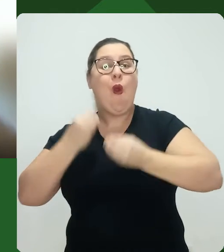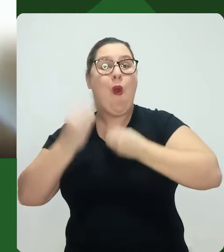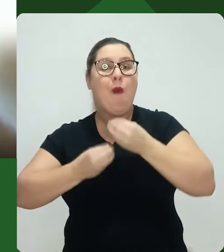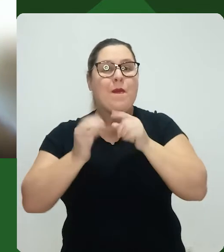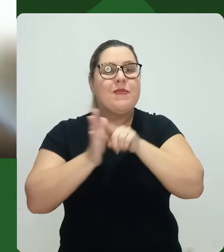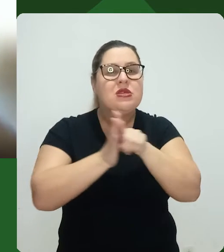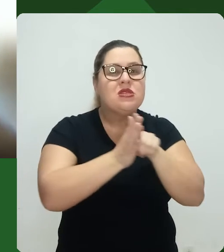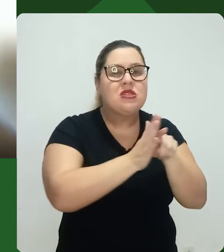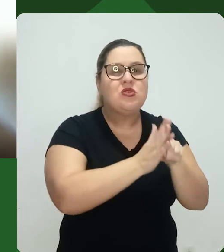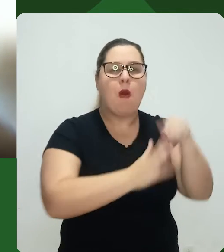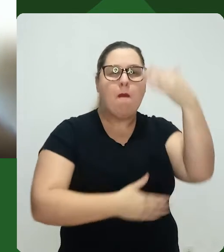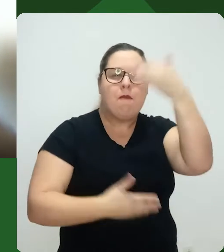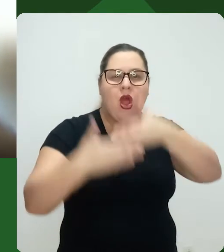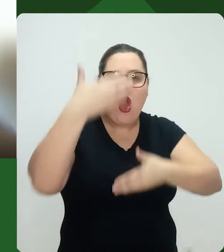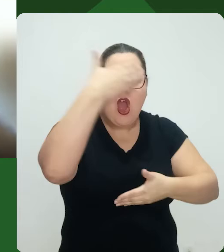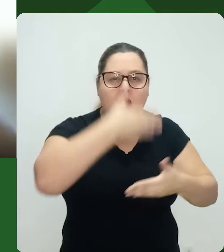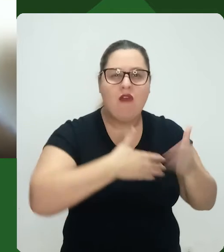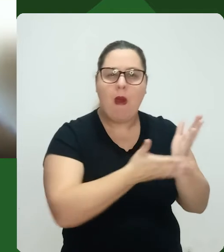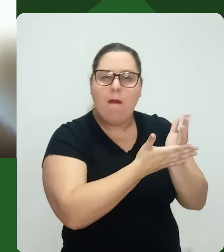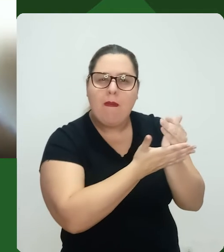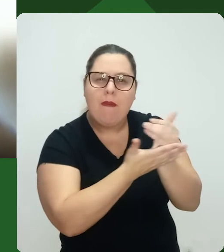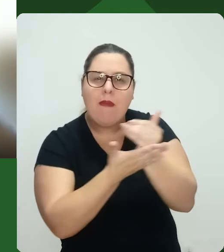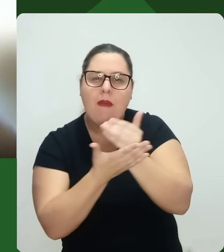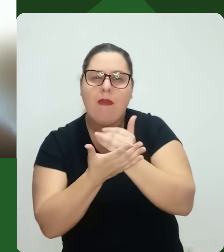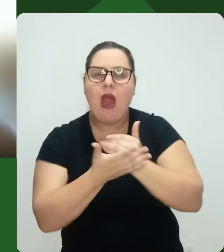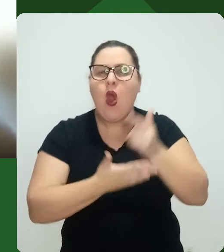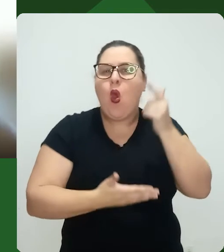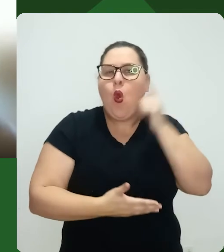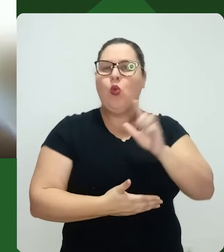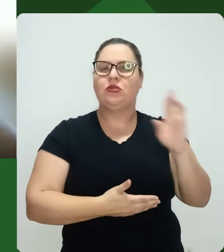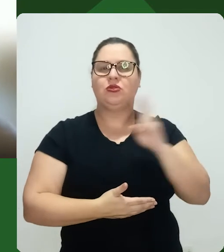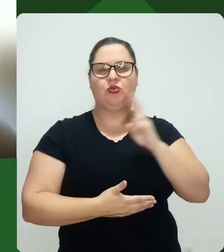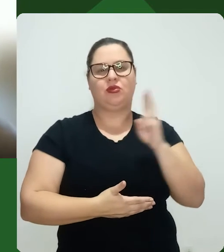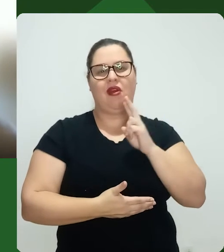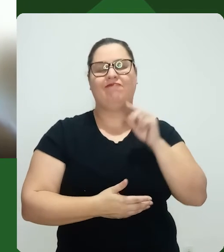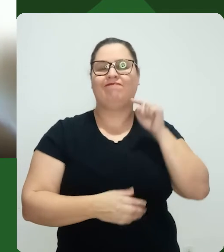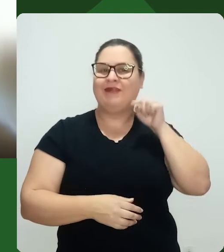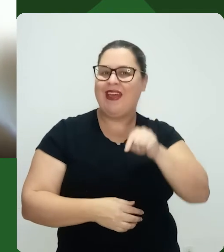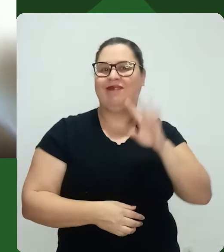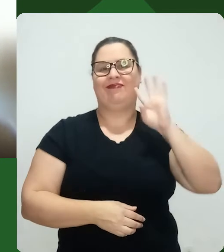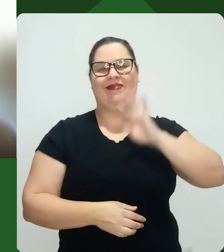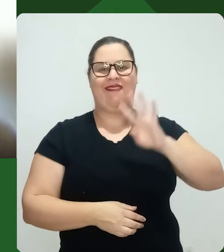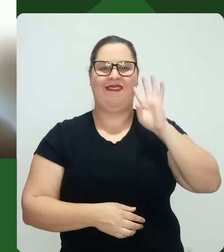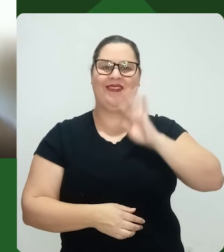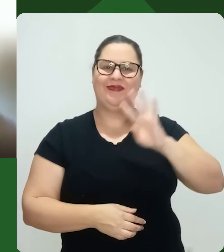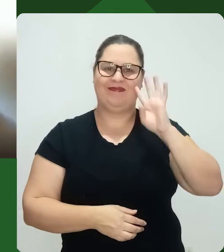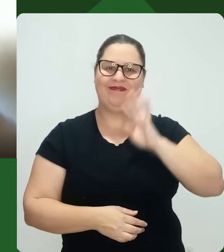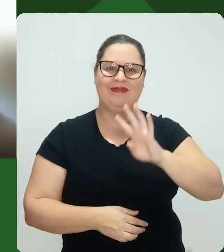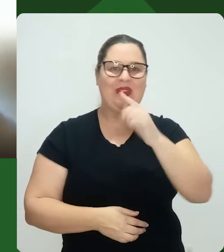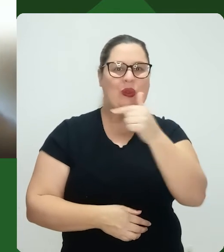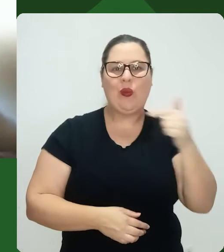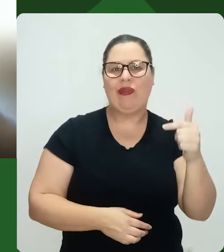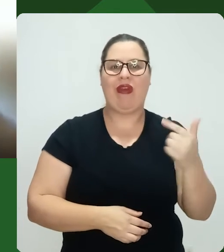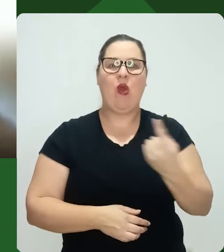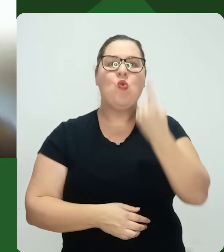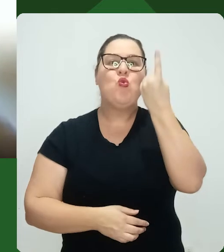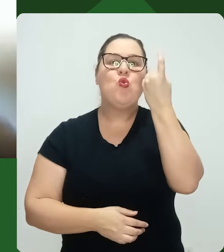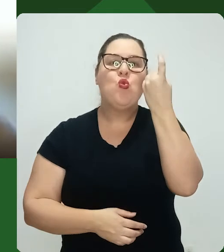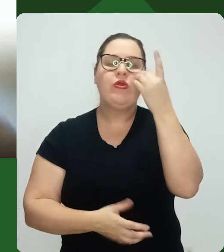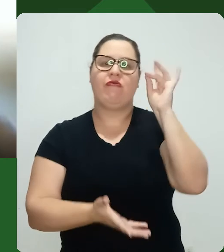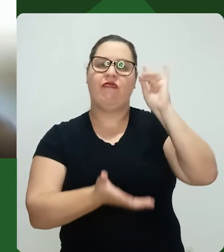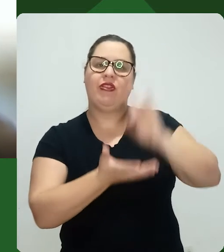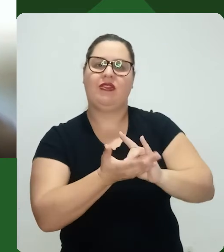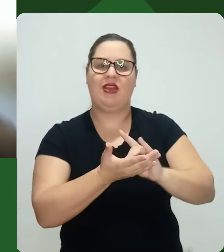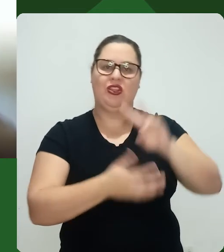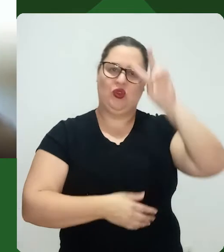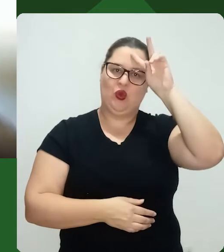se chegou naquele conhecimento, que fontes foram consultadas, por que tal historiador chegou nesse resultado e outro chegou no outro. Isso que é muito bacana, né?